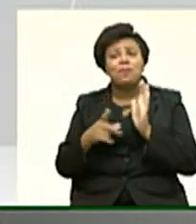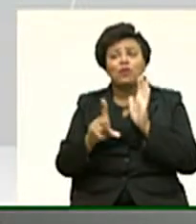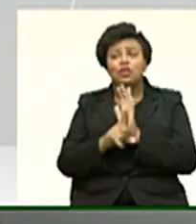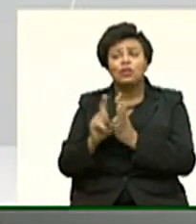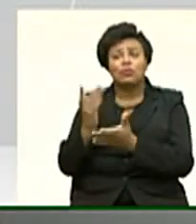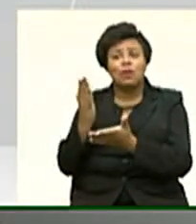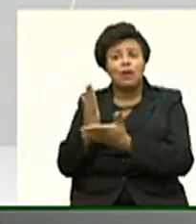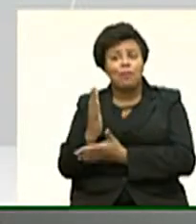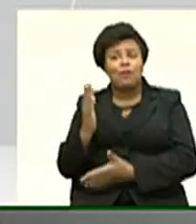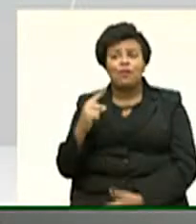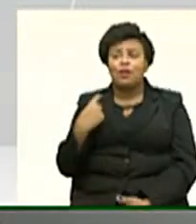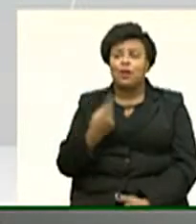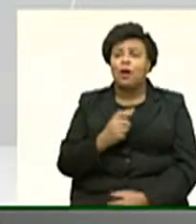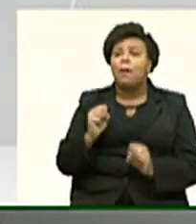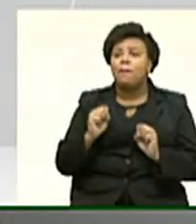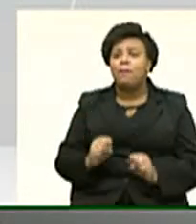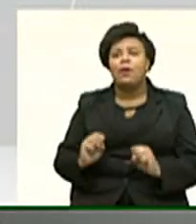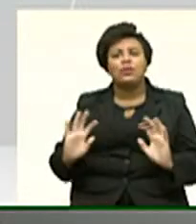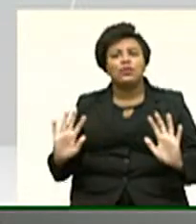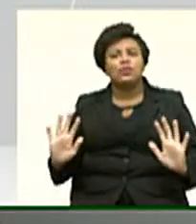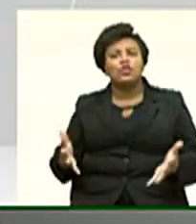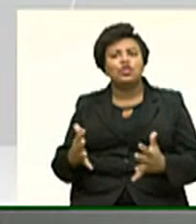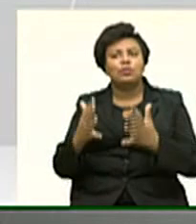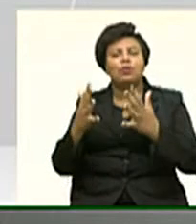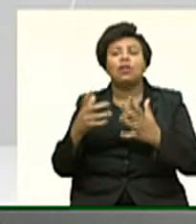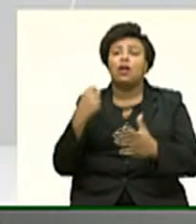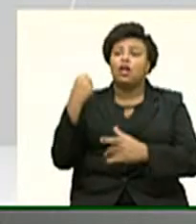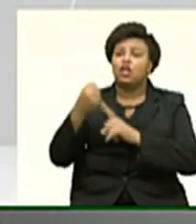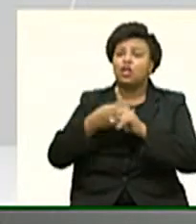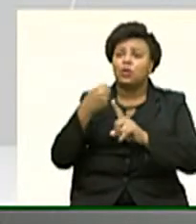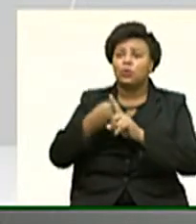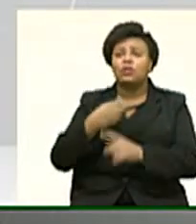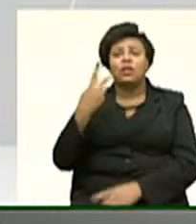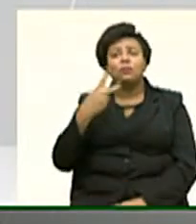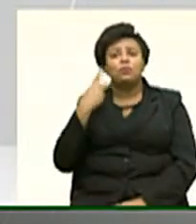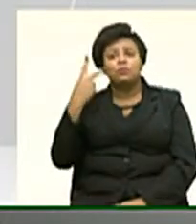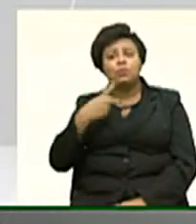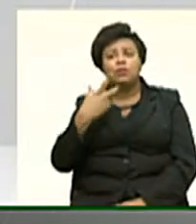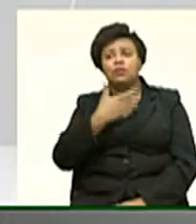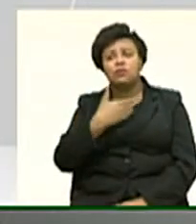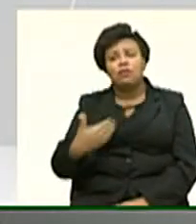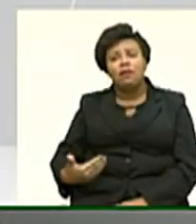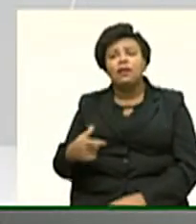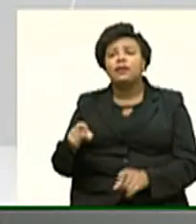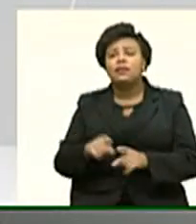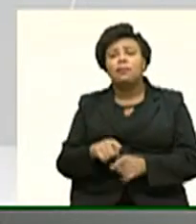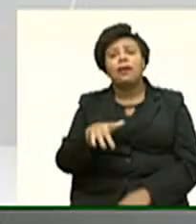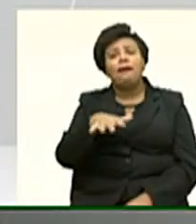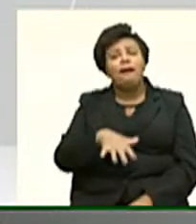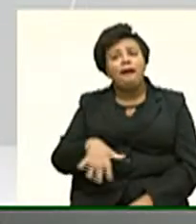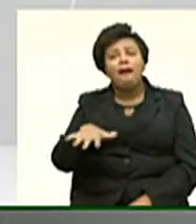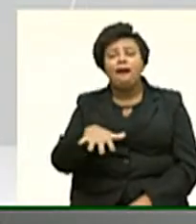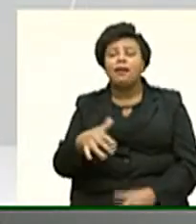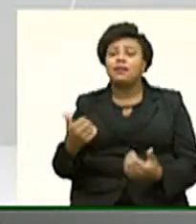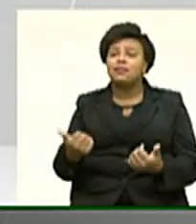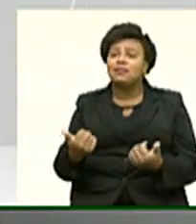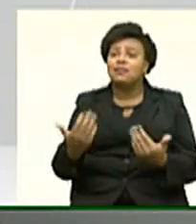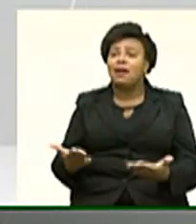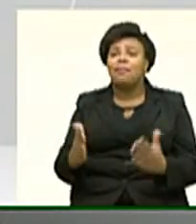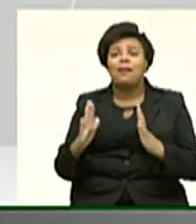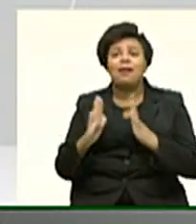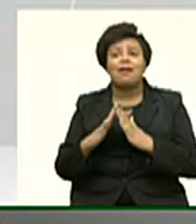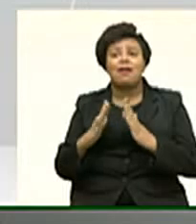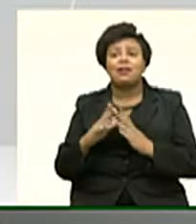por nós possam estimular que lutemos por políticas públicas e por áreas que sejam destinadas à